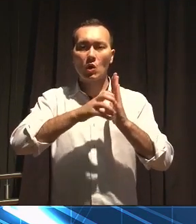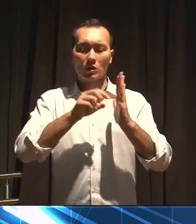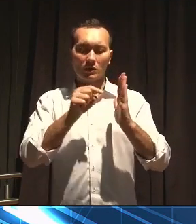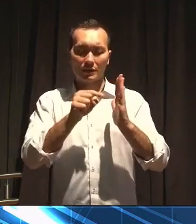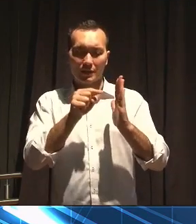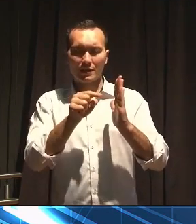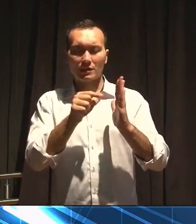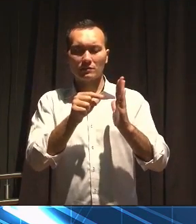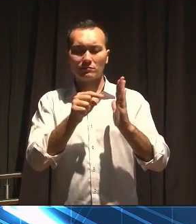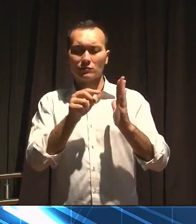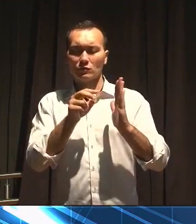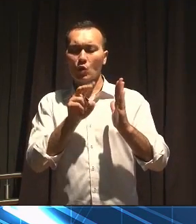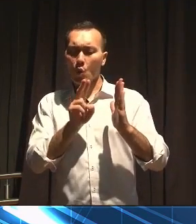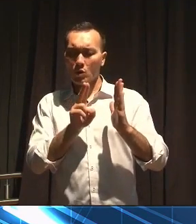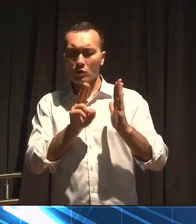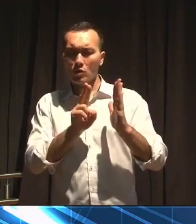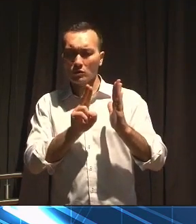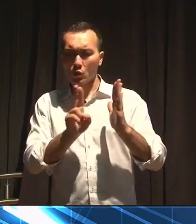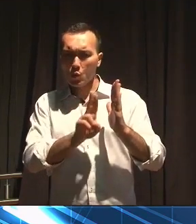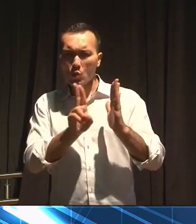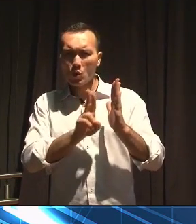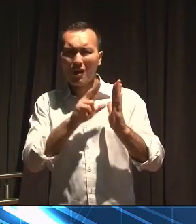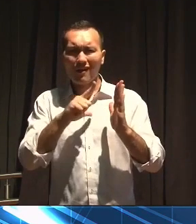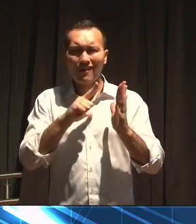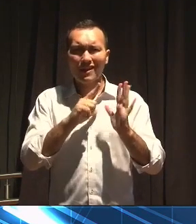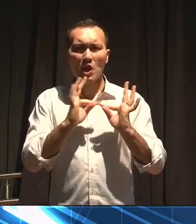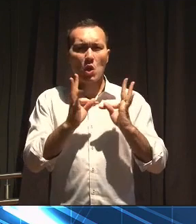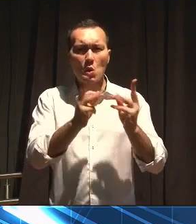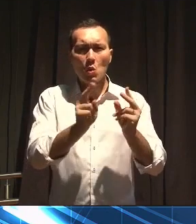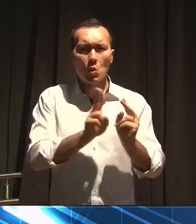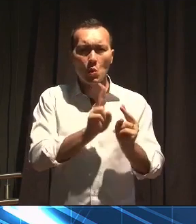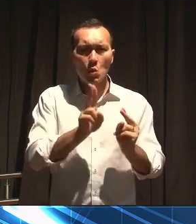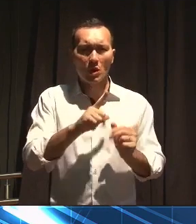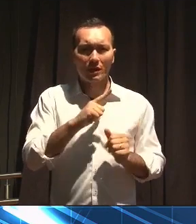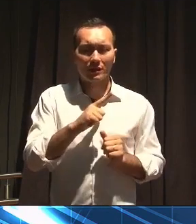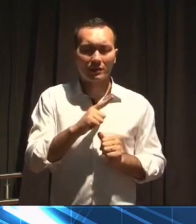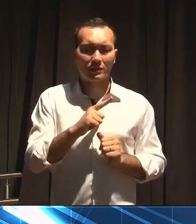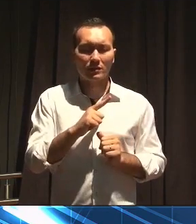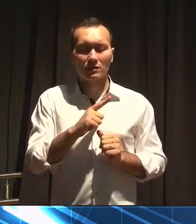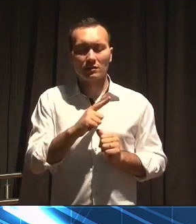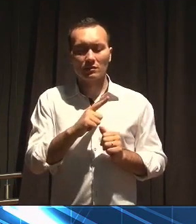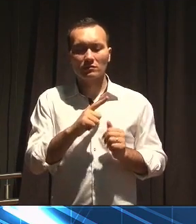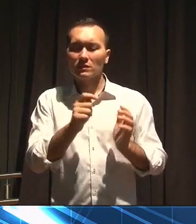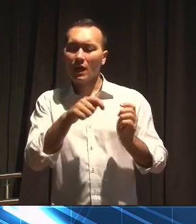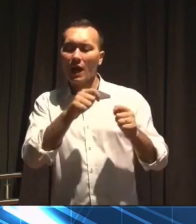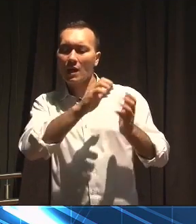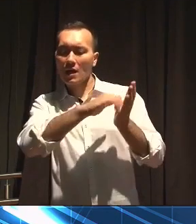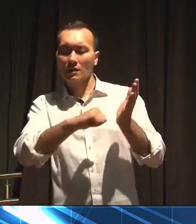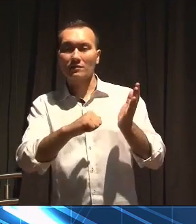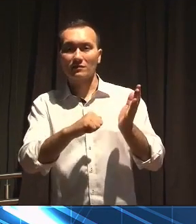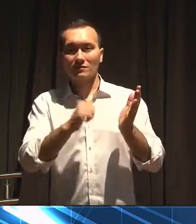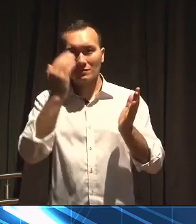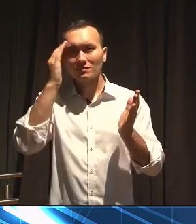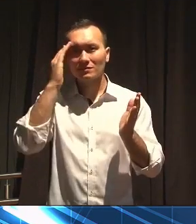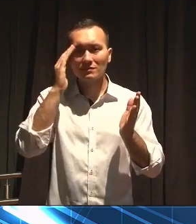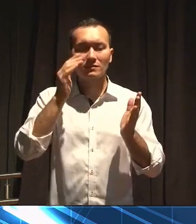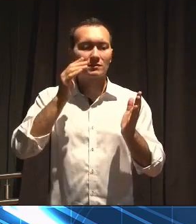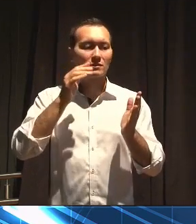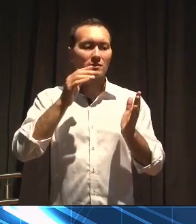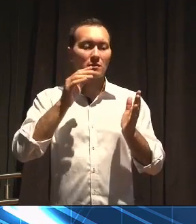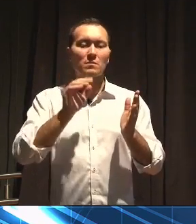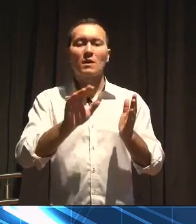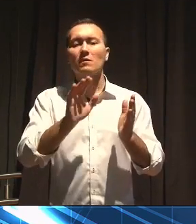o necessário, remove o que não está sendo usado, mas eu tenho um problema com isso, né? Se tu não fez da melhor forma, ou se tu não acompanhou